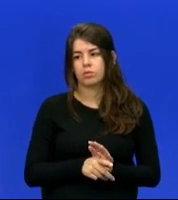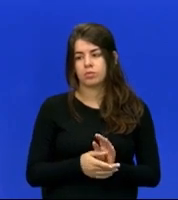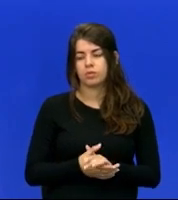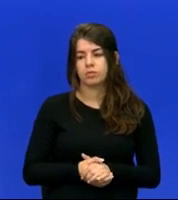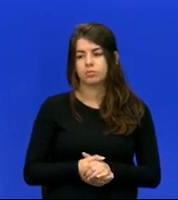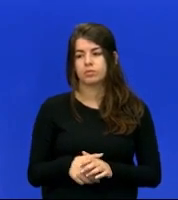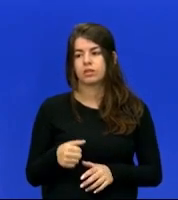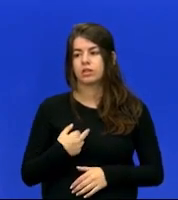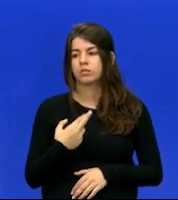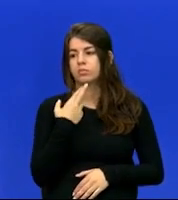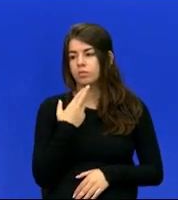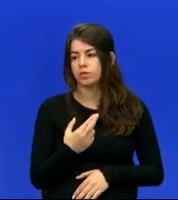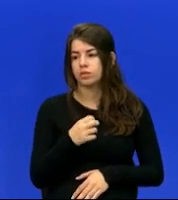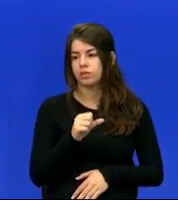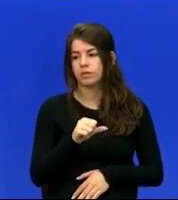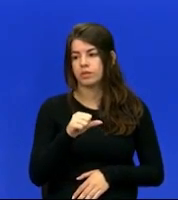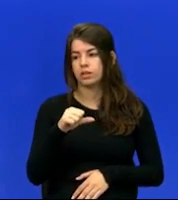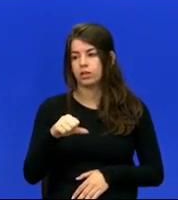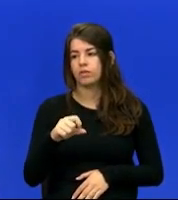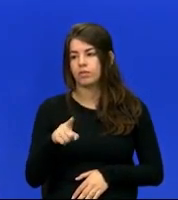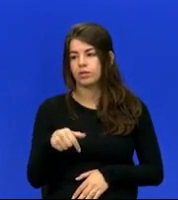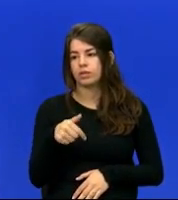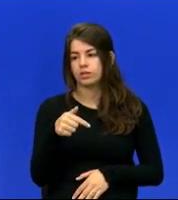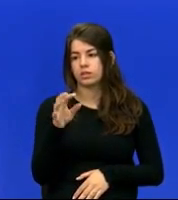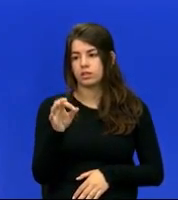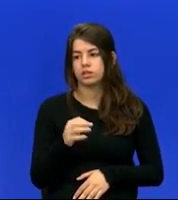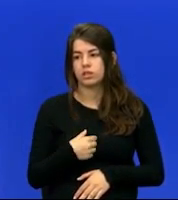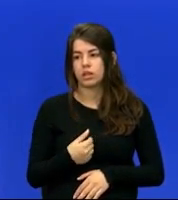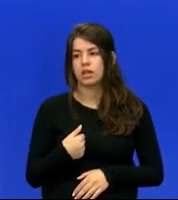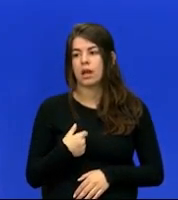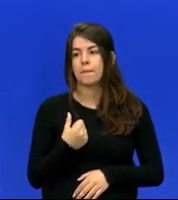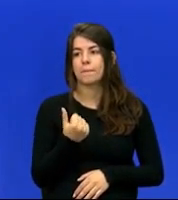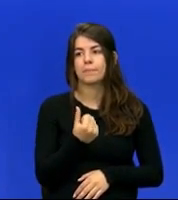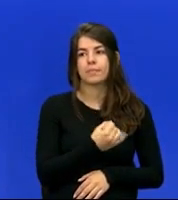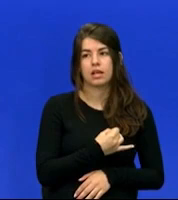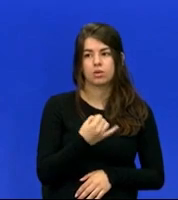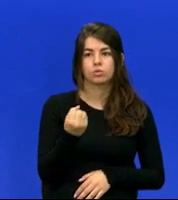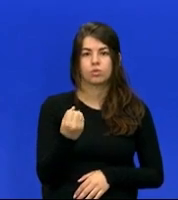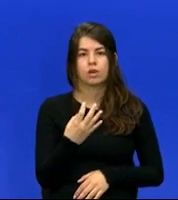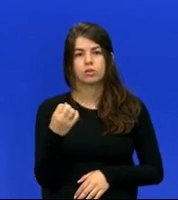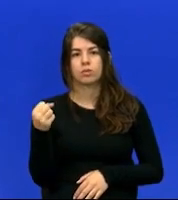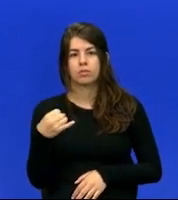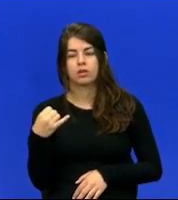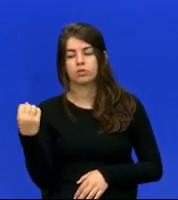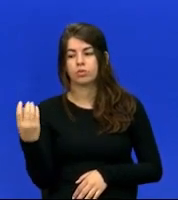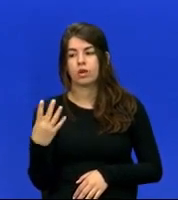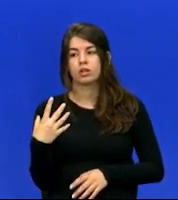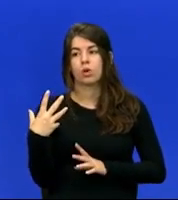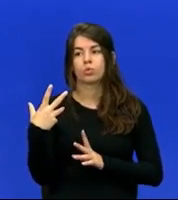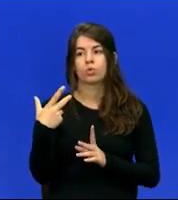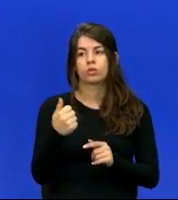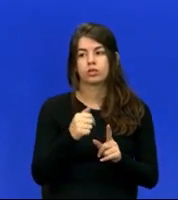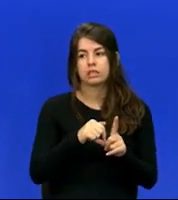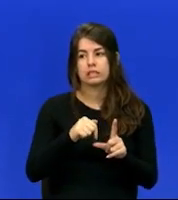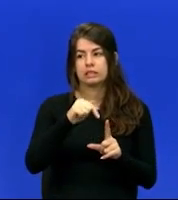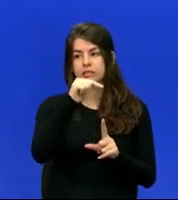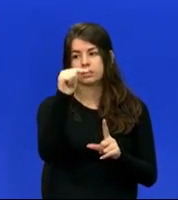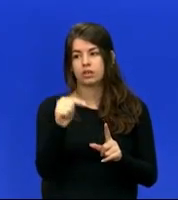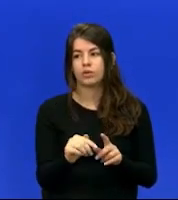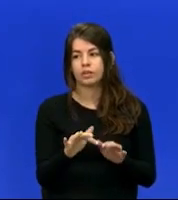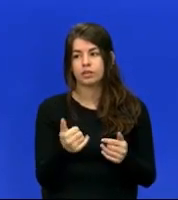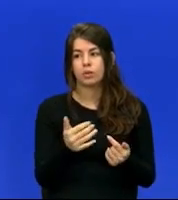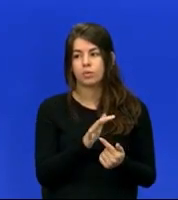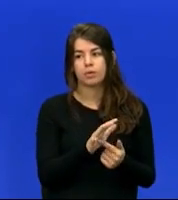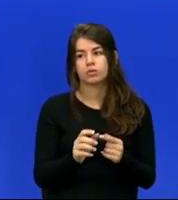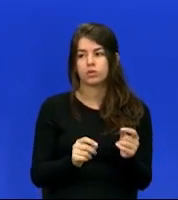3, 99,7%, e menos 4 e 4 é a área total da curva, né? Então, a